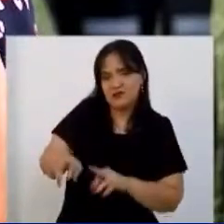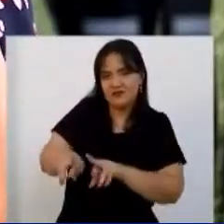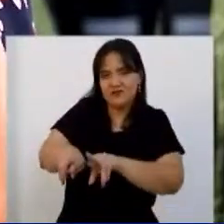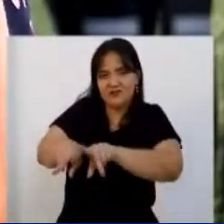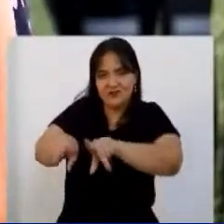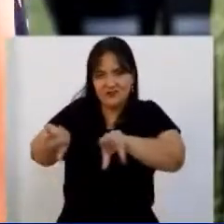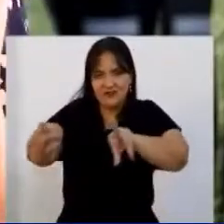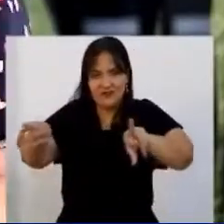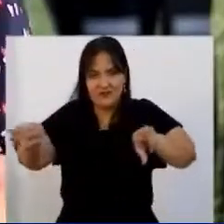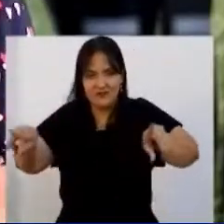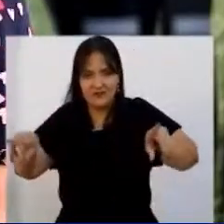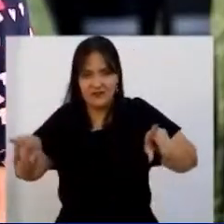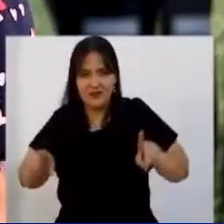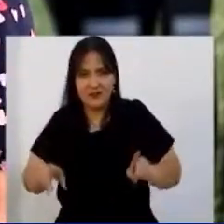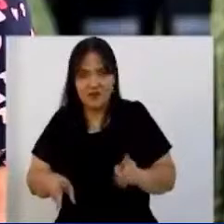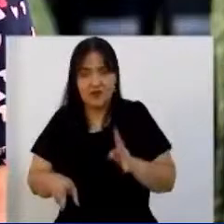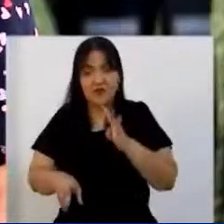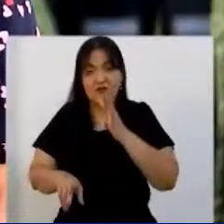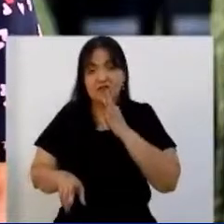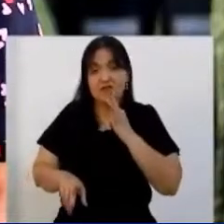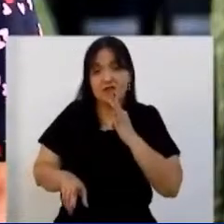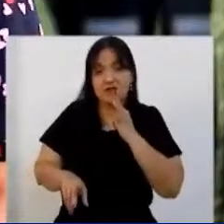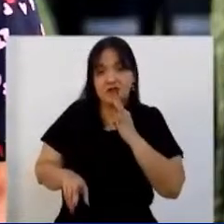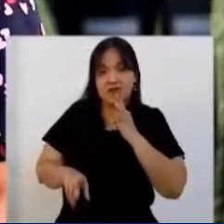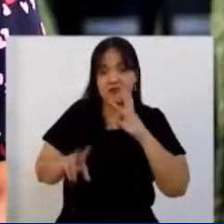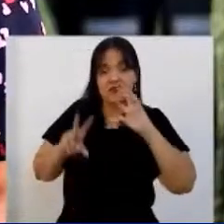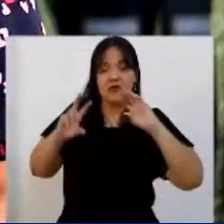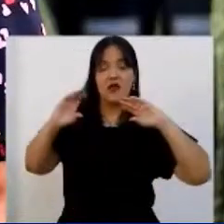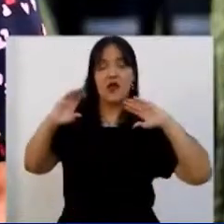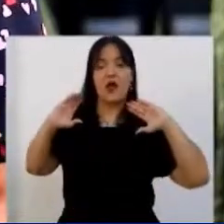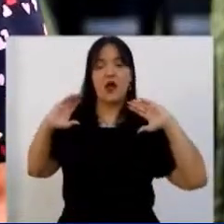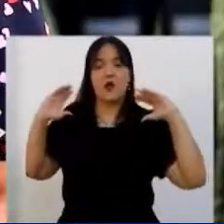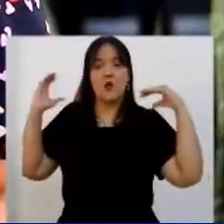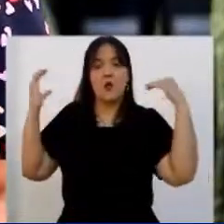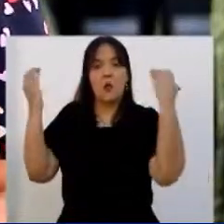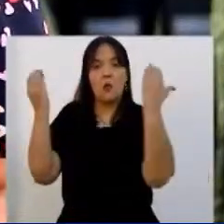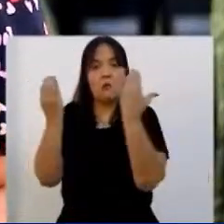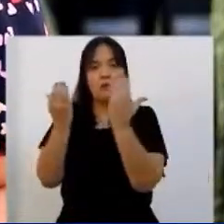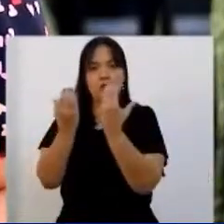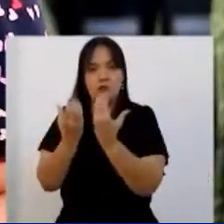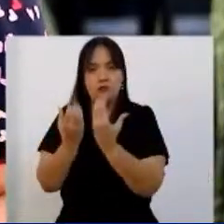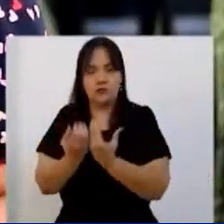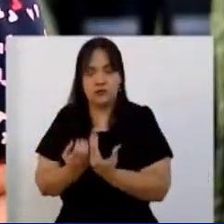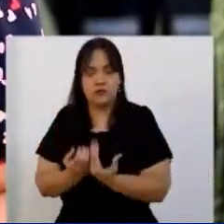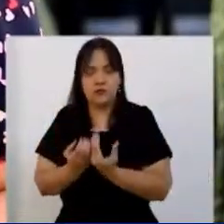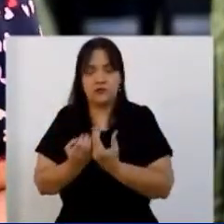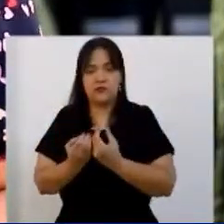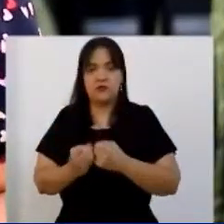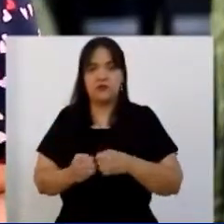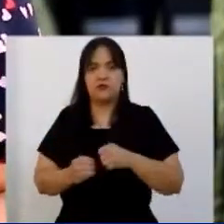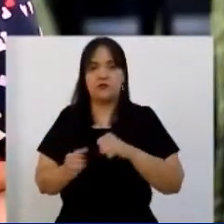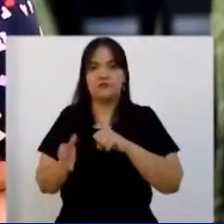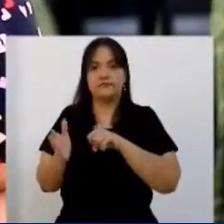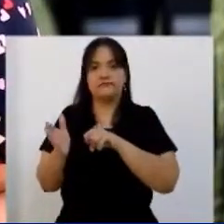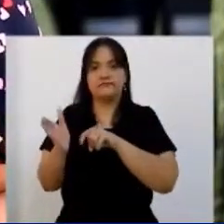projetos, entrar em contato com a comunidade, fazendo os levantamentos e